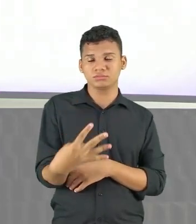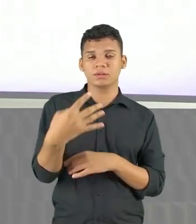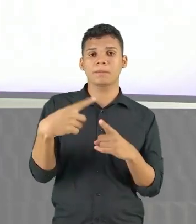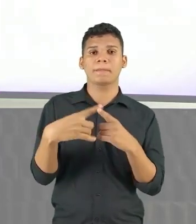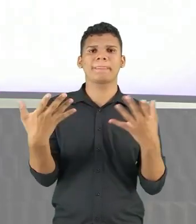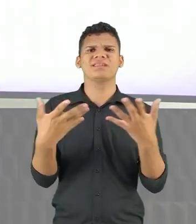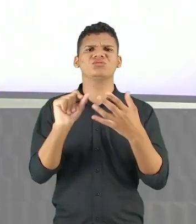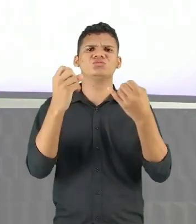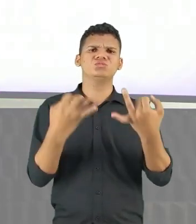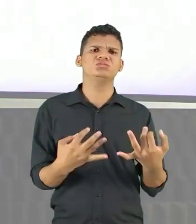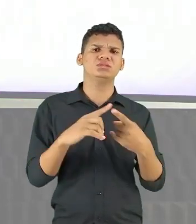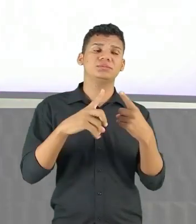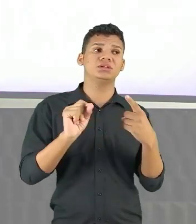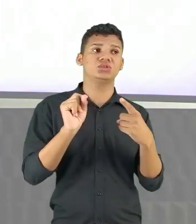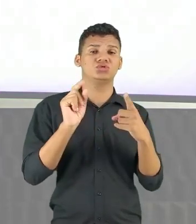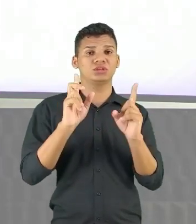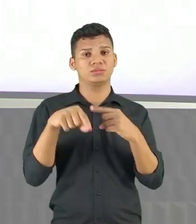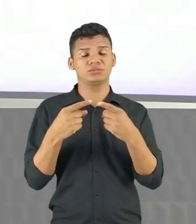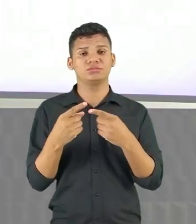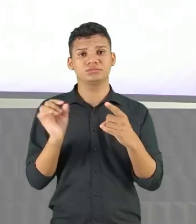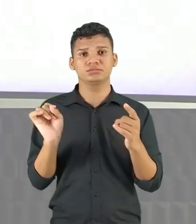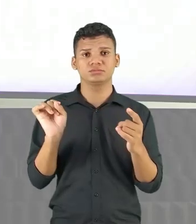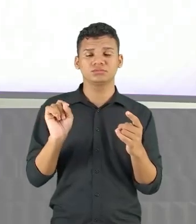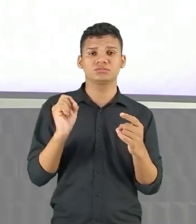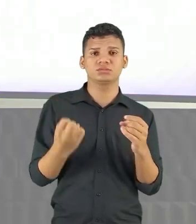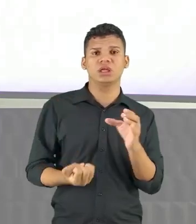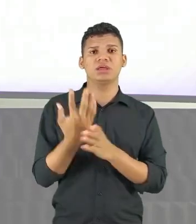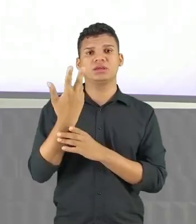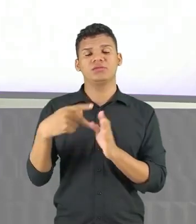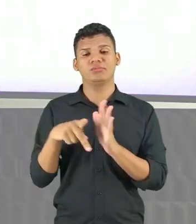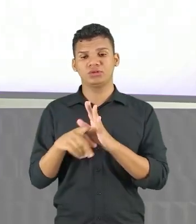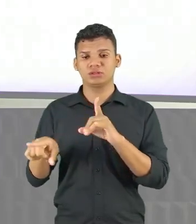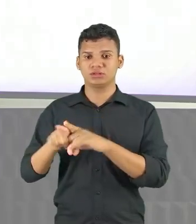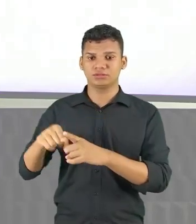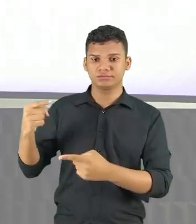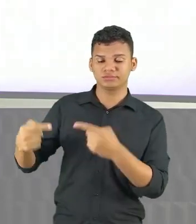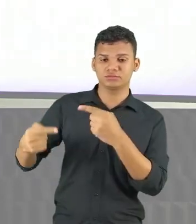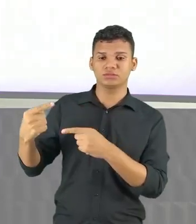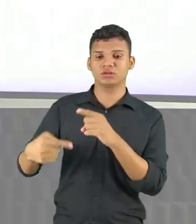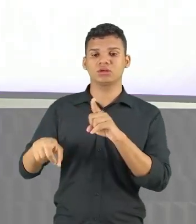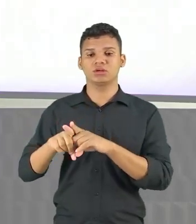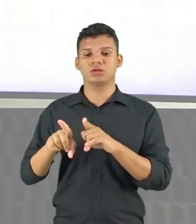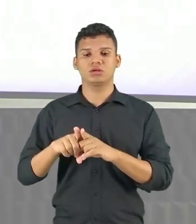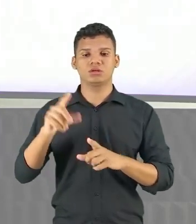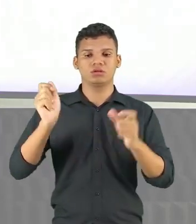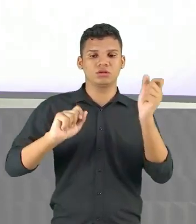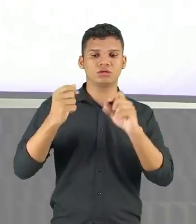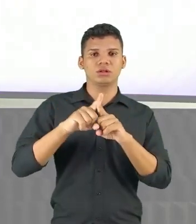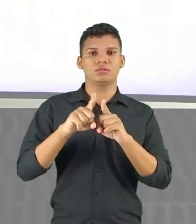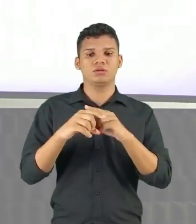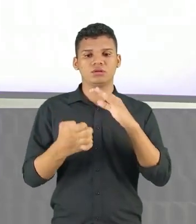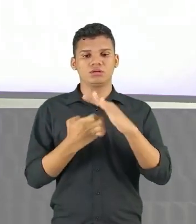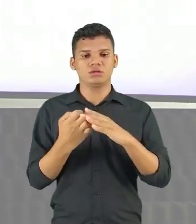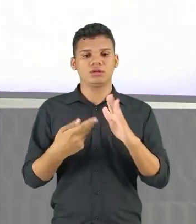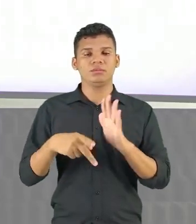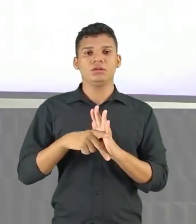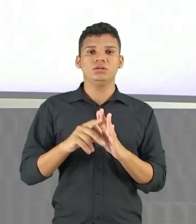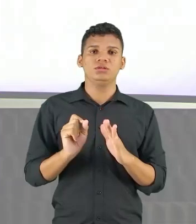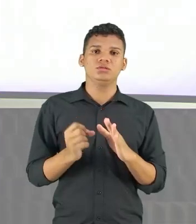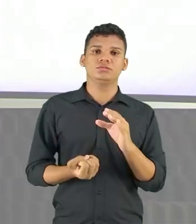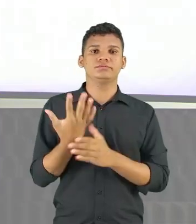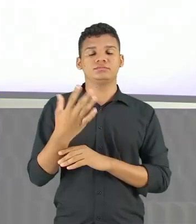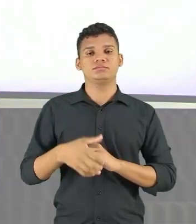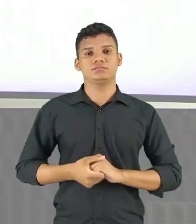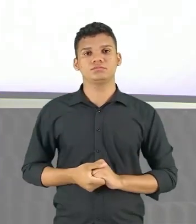a descrição e no final fala, né, que esse resultado foi a criação de campeonatos, marcas, fábricas e lojas